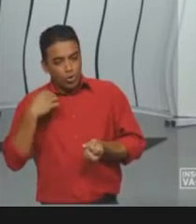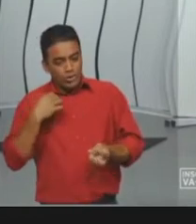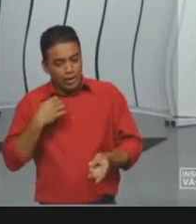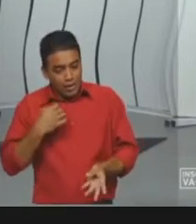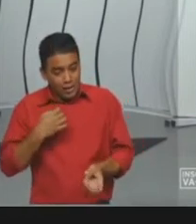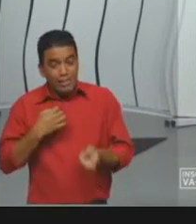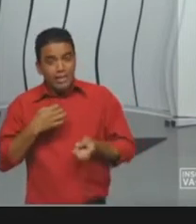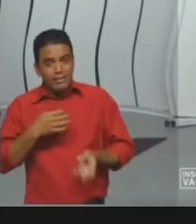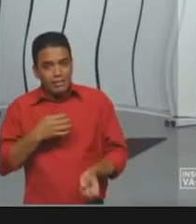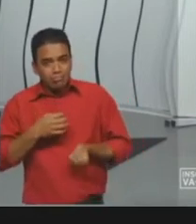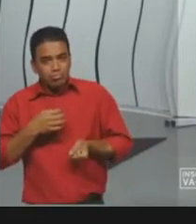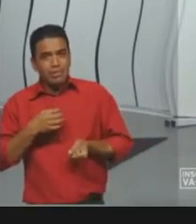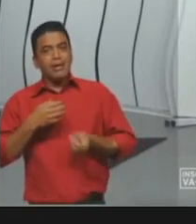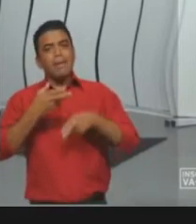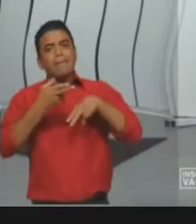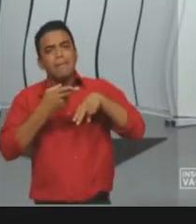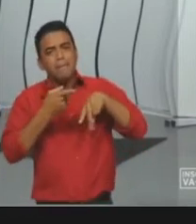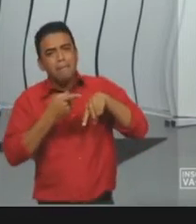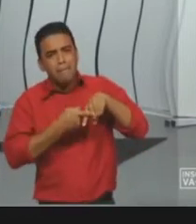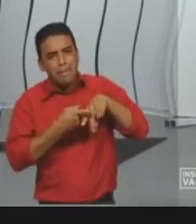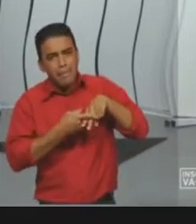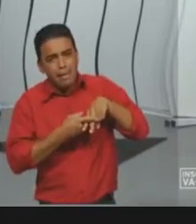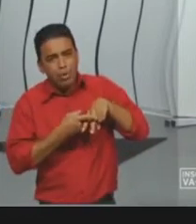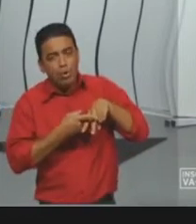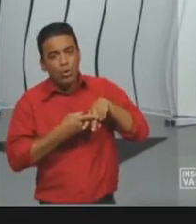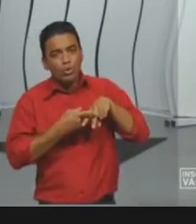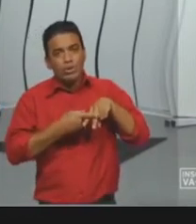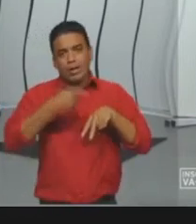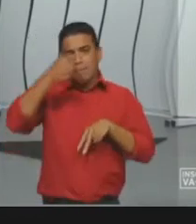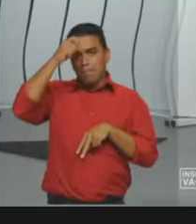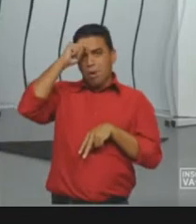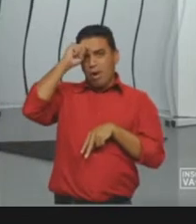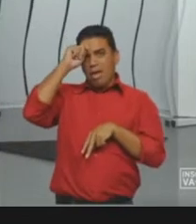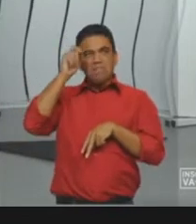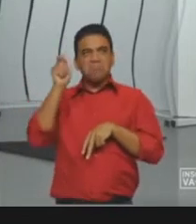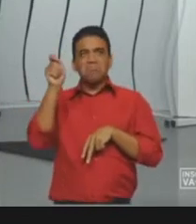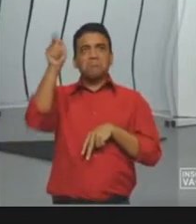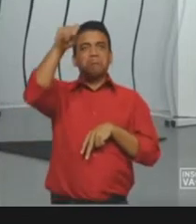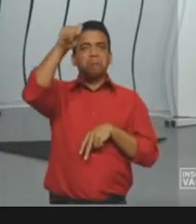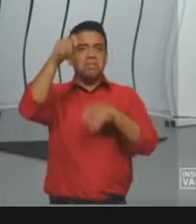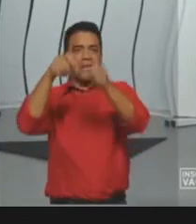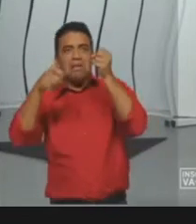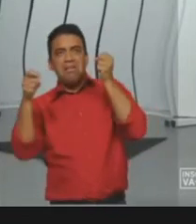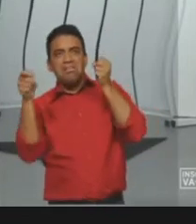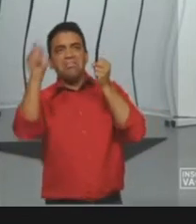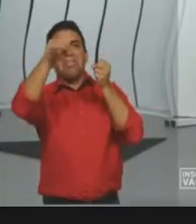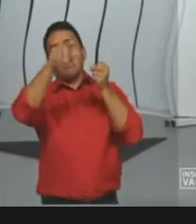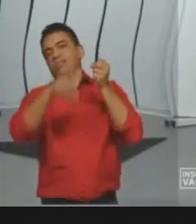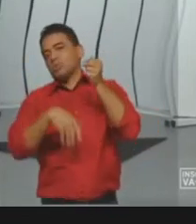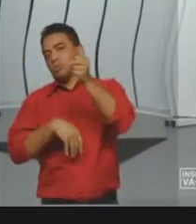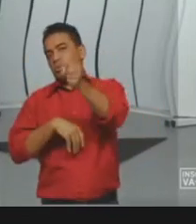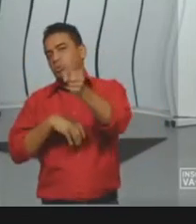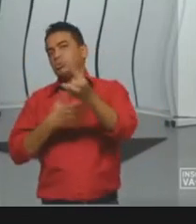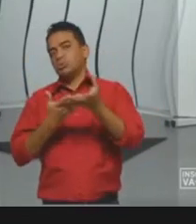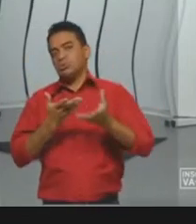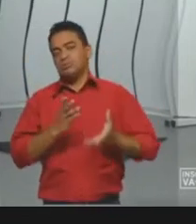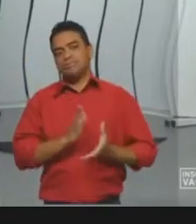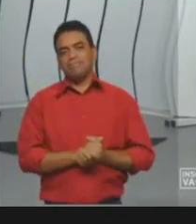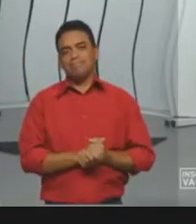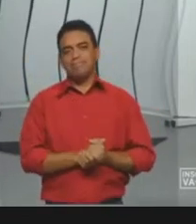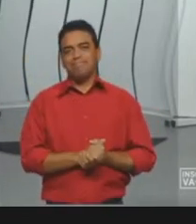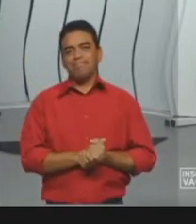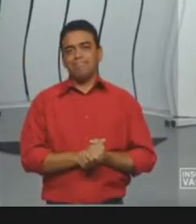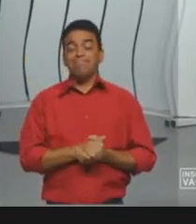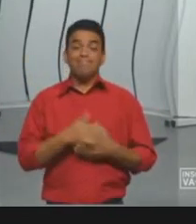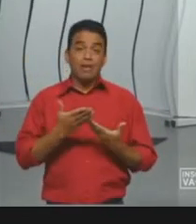terceira gaveta. E os bonés você vai pendurar num cabide, sei lá. Você usa um cabide lá, pendura os seus bonés.